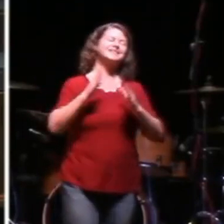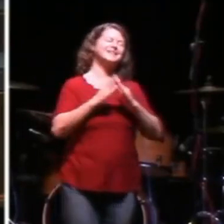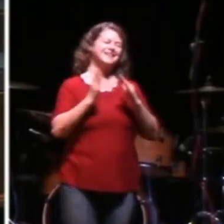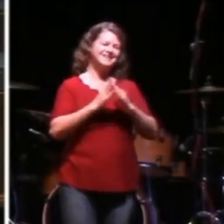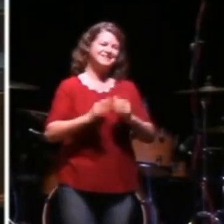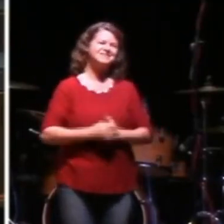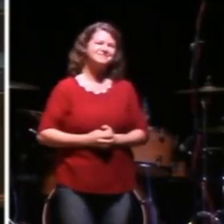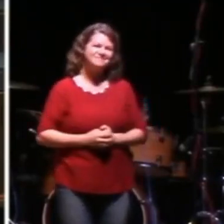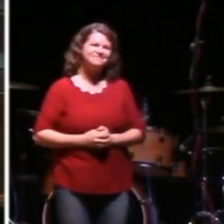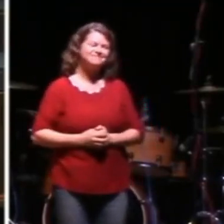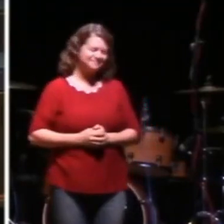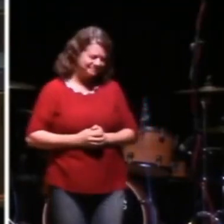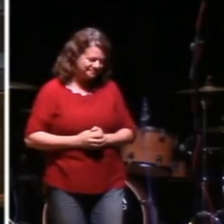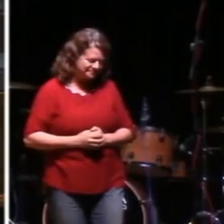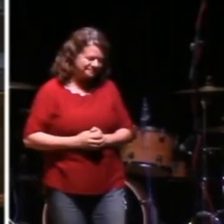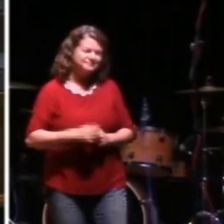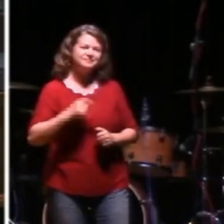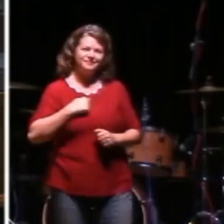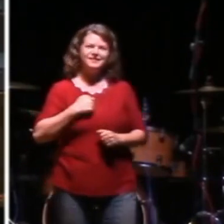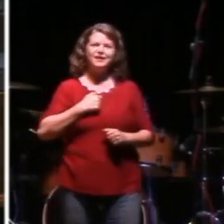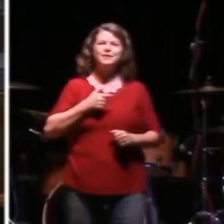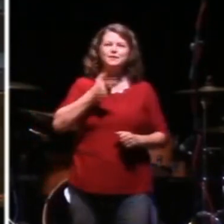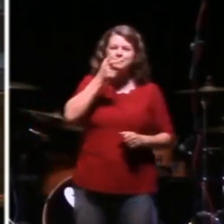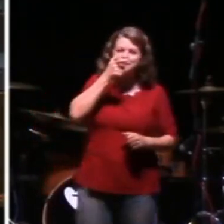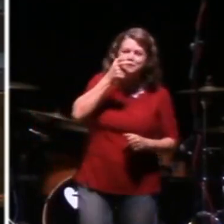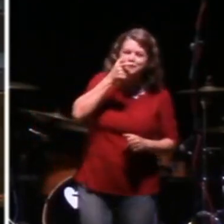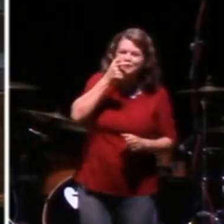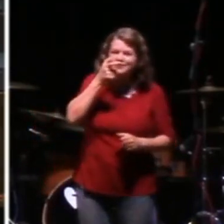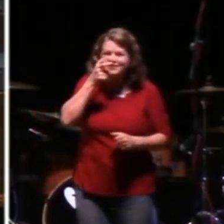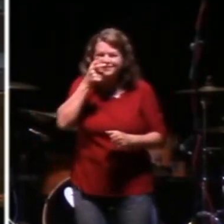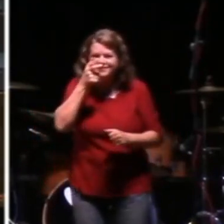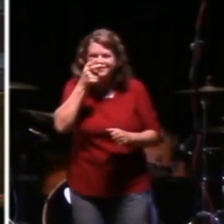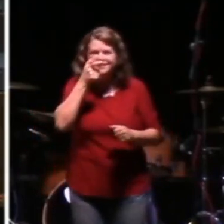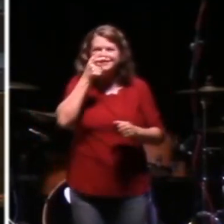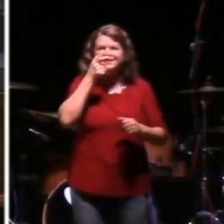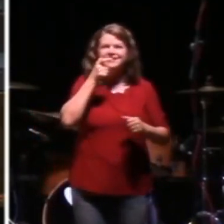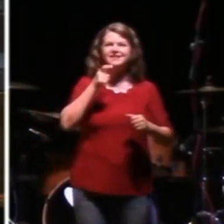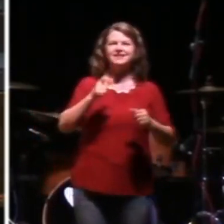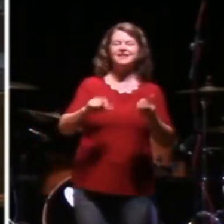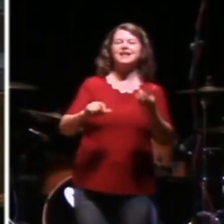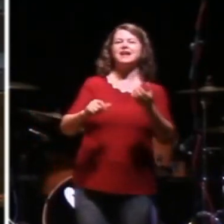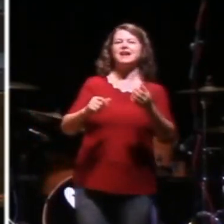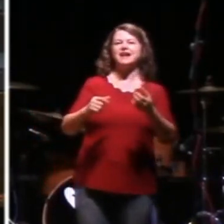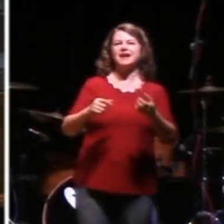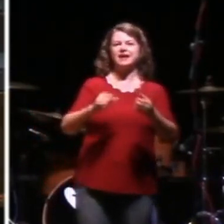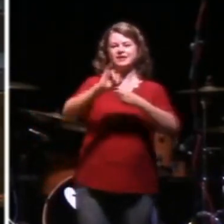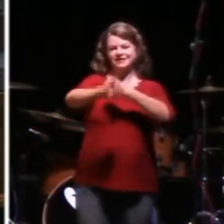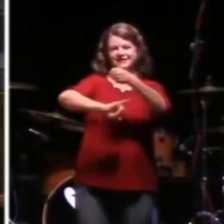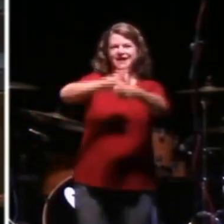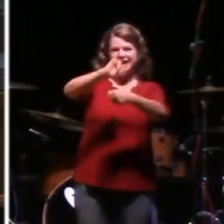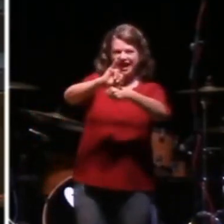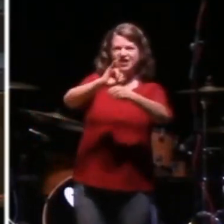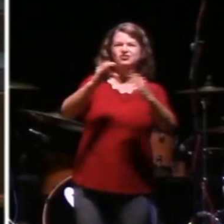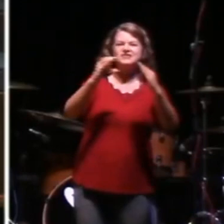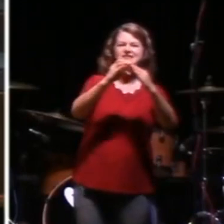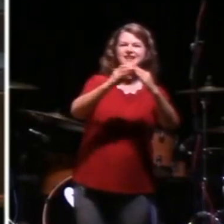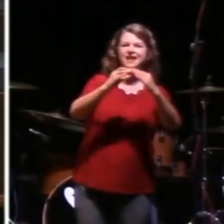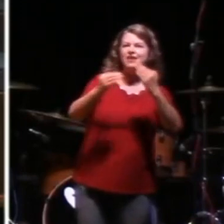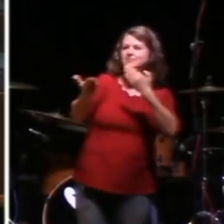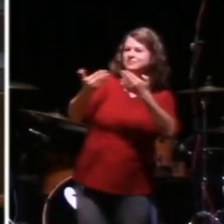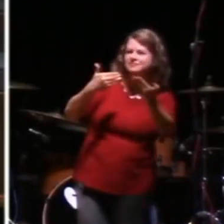unido eu tenho visitado algumas células virtualmente a nossa igreja as pessoas ficaram dentro de casa